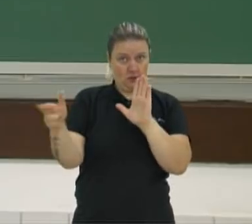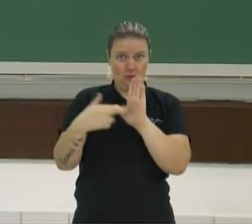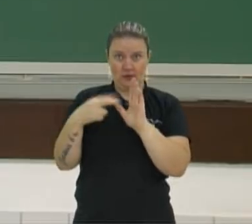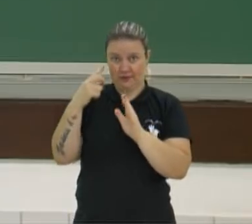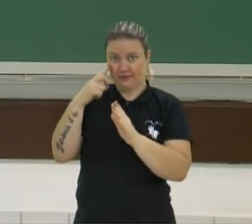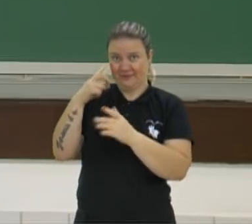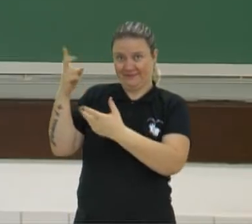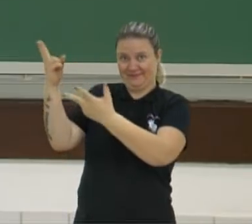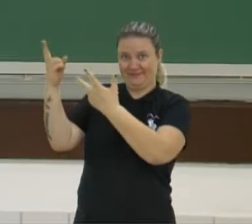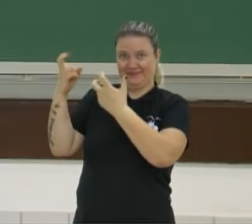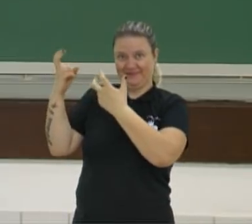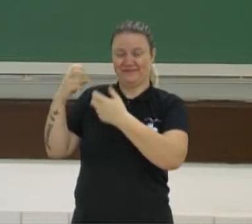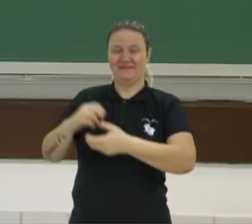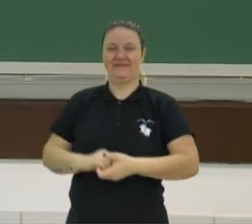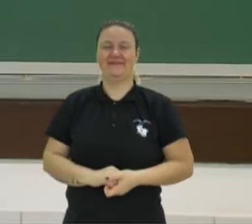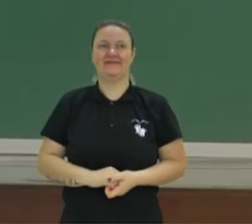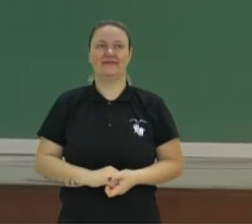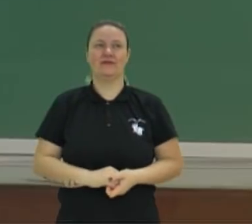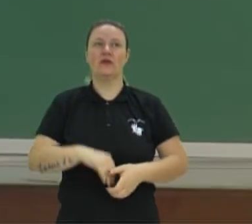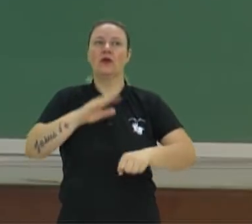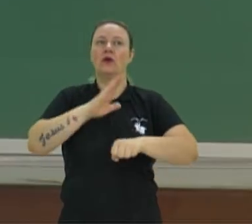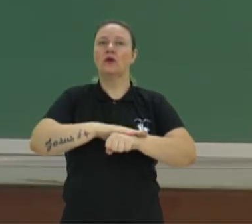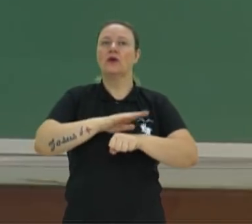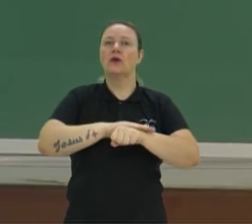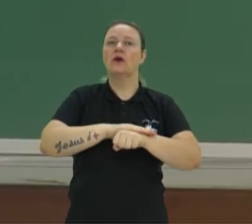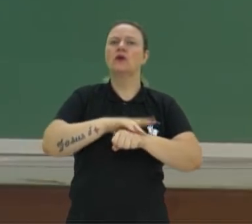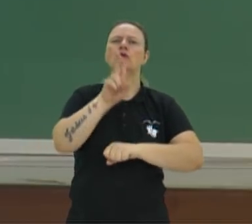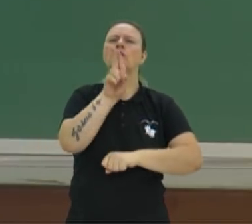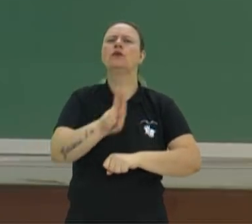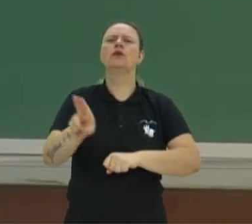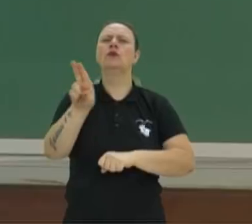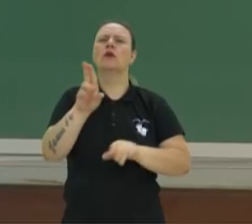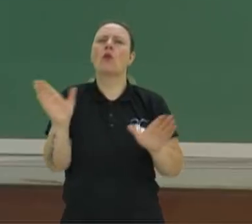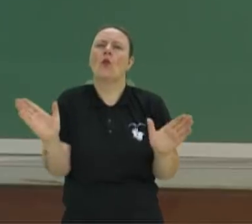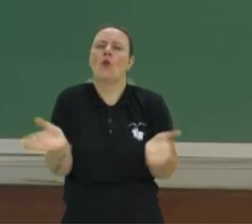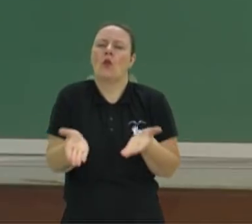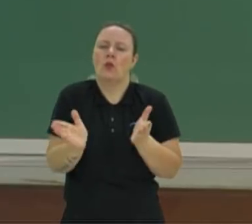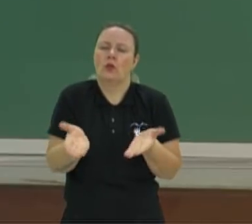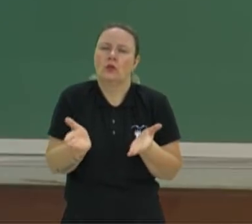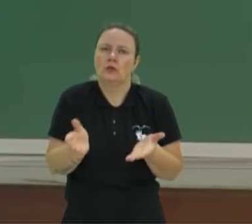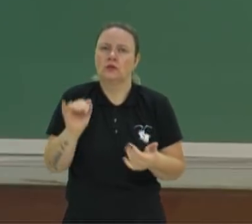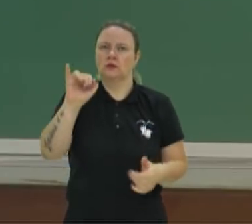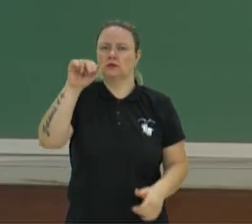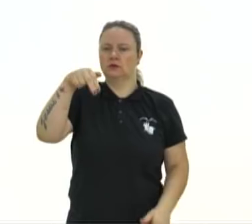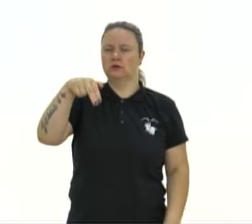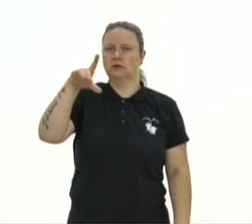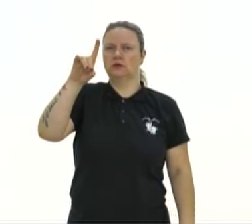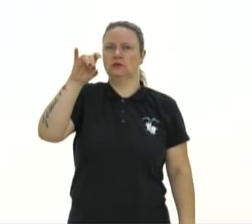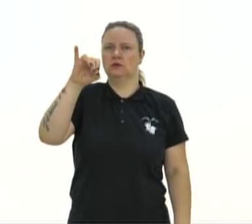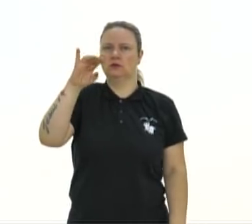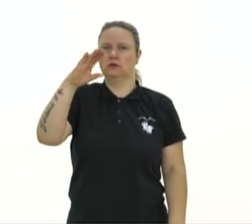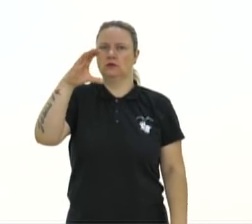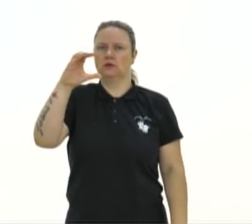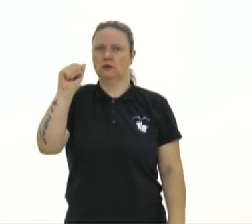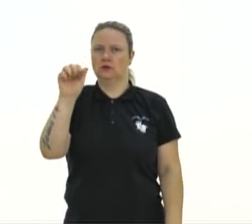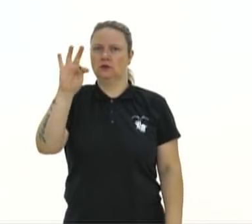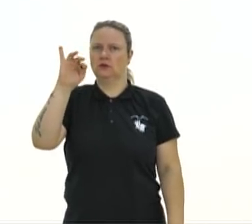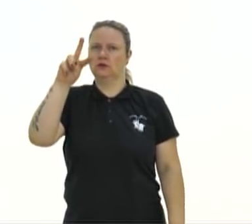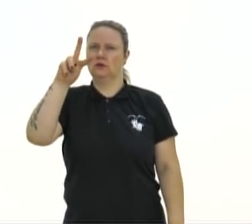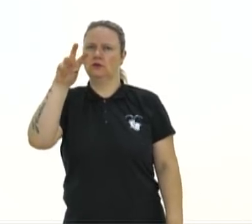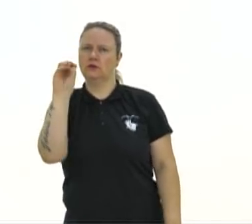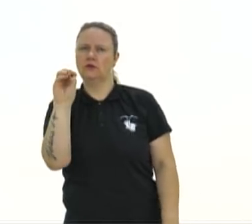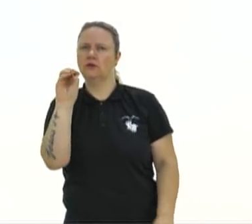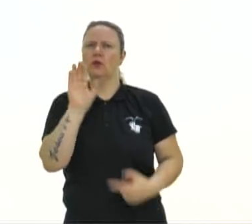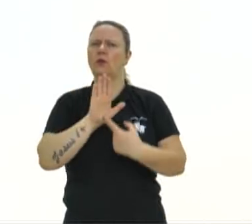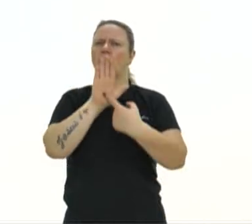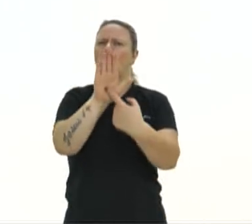conferir. O tempo utilizado é o presente do indicativo, que produz o sentido de